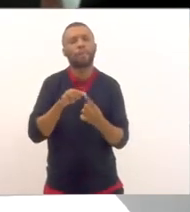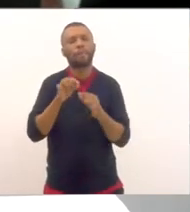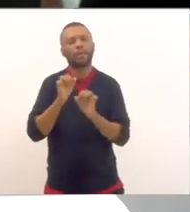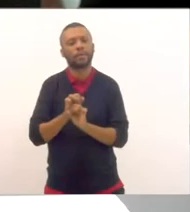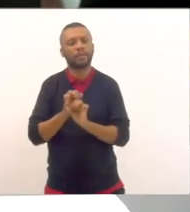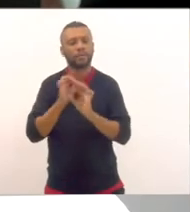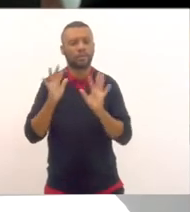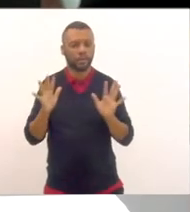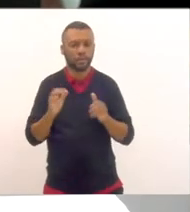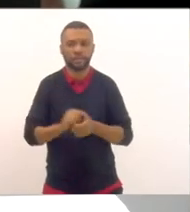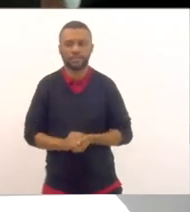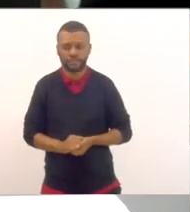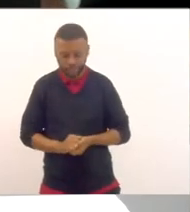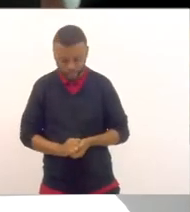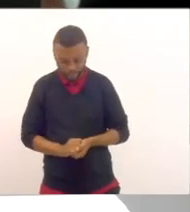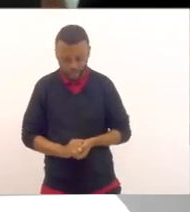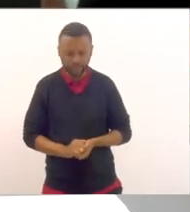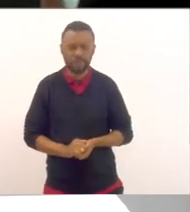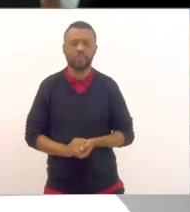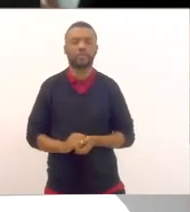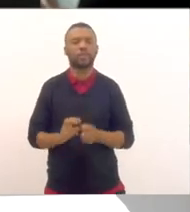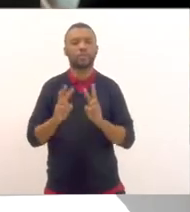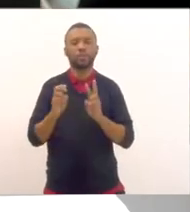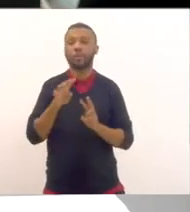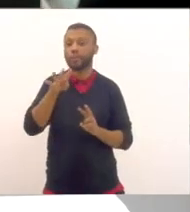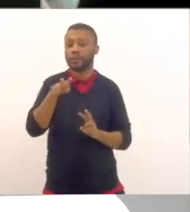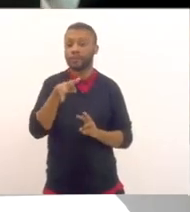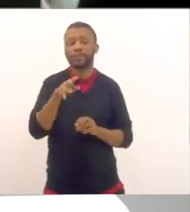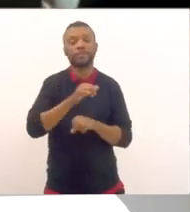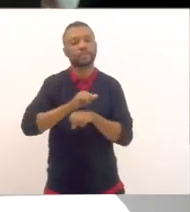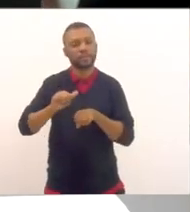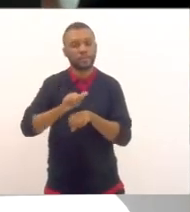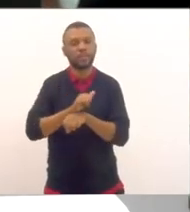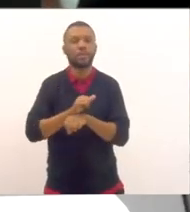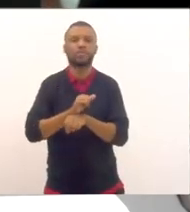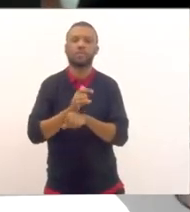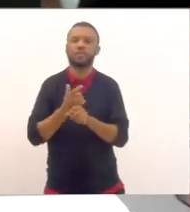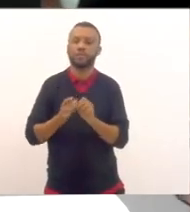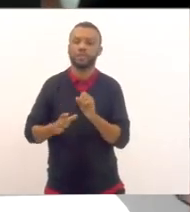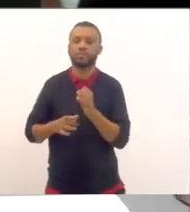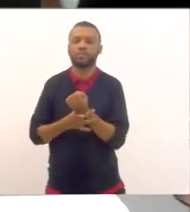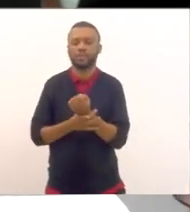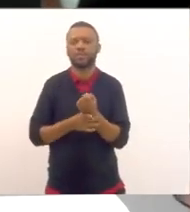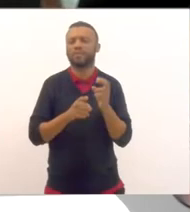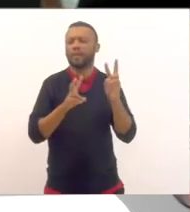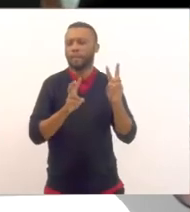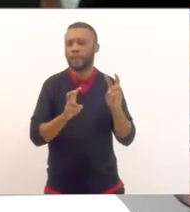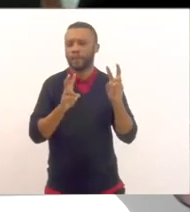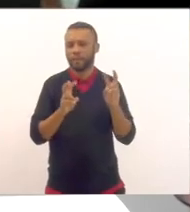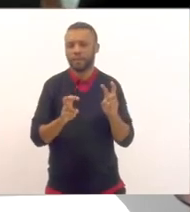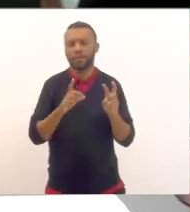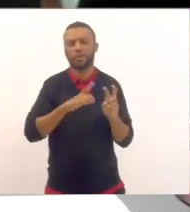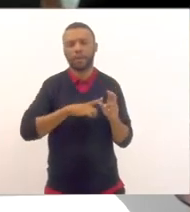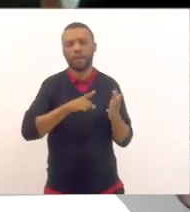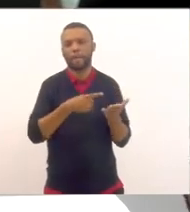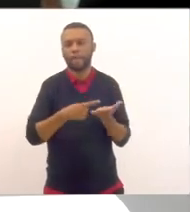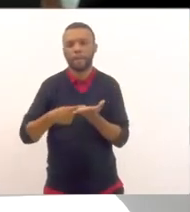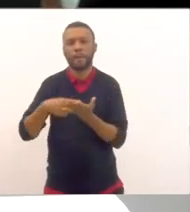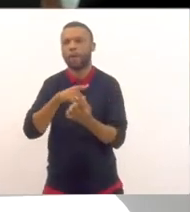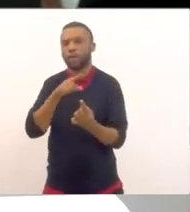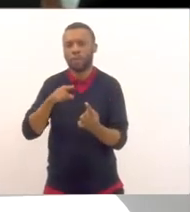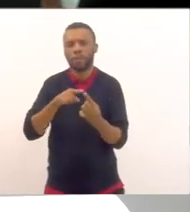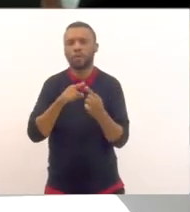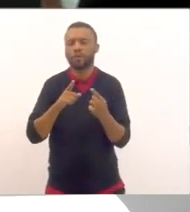em relação ao programa estratégico de segurança e é o programa que foi mencionada aquela que reunia o